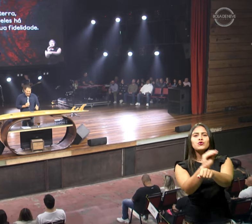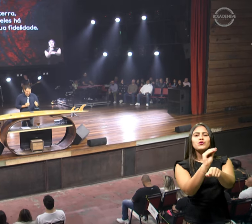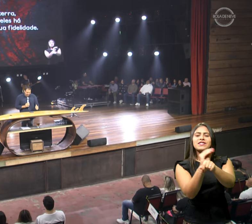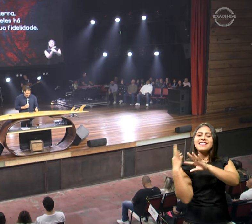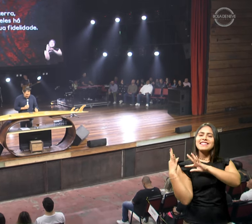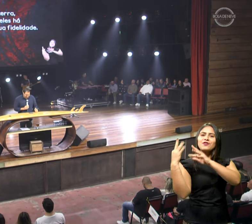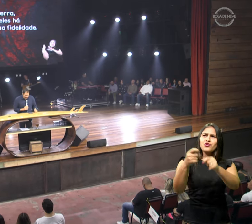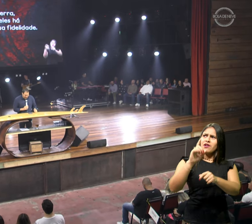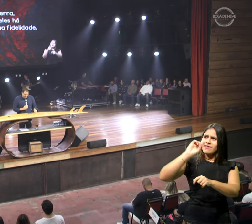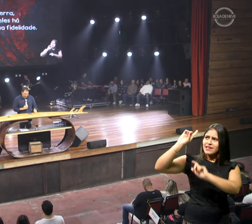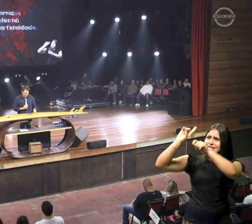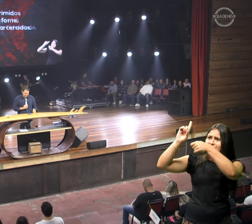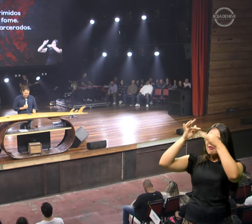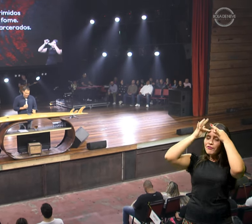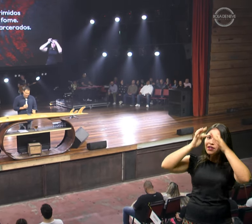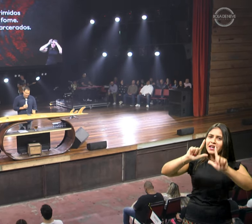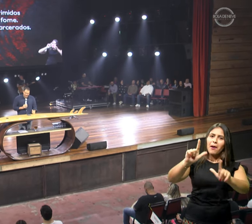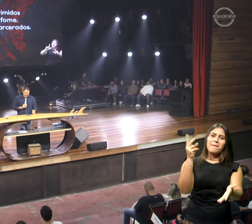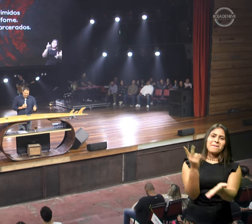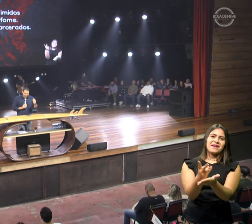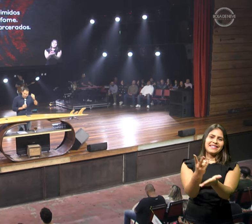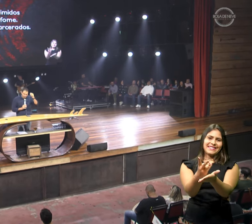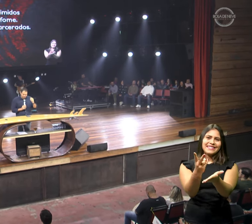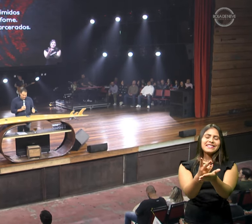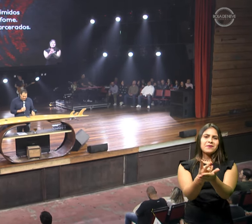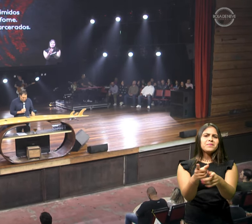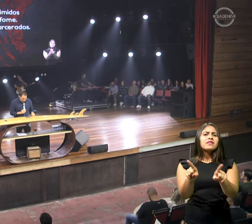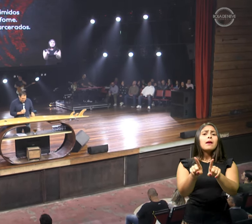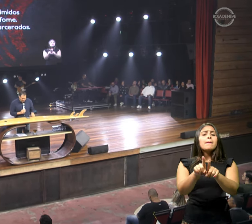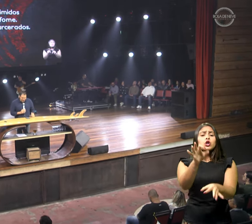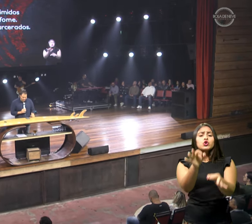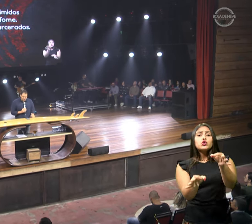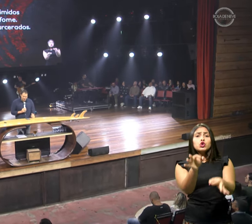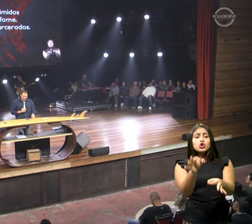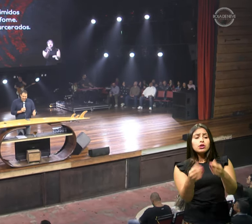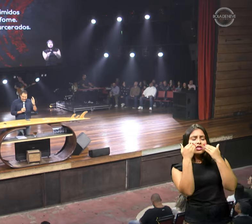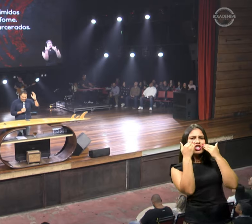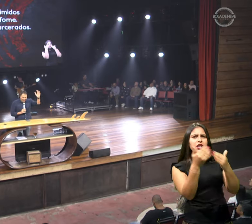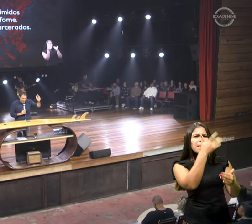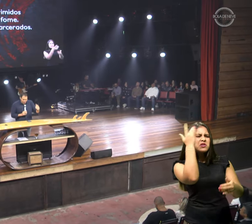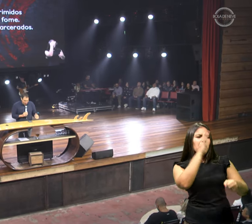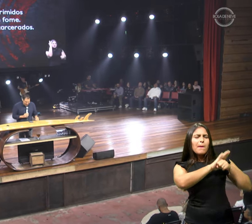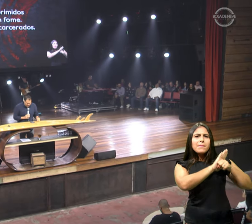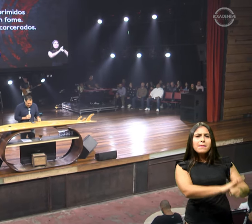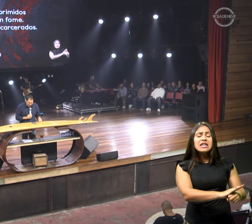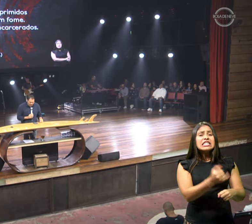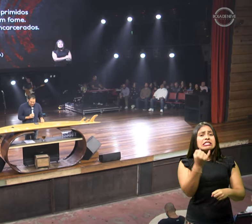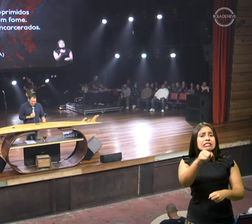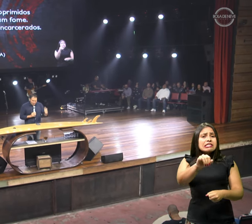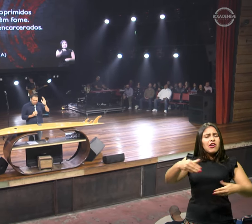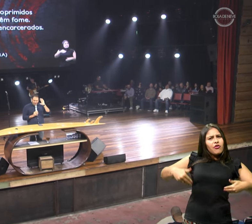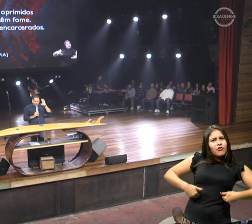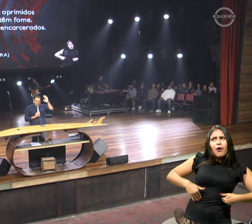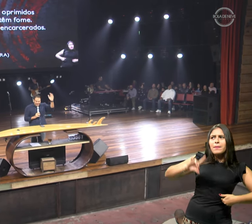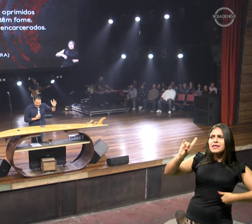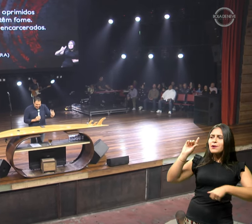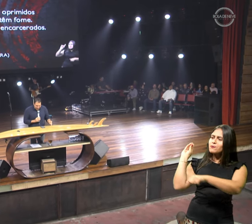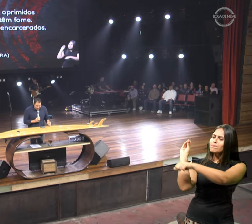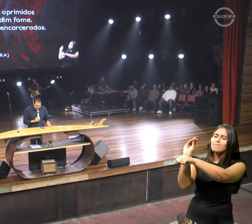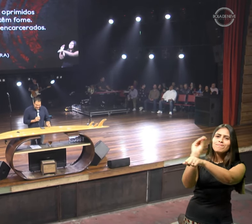sua fidelidade, que faz justiça aos oprimidos e dá pão aos que têm fome. O